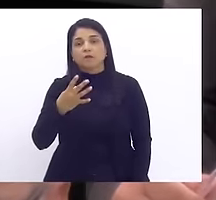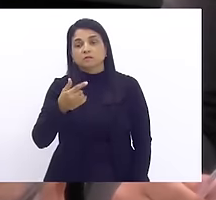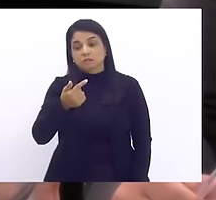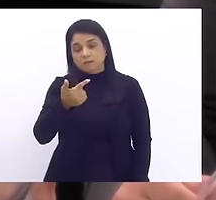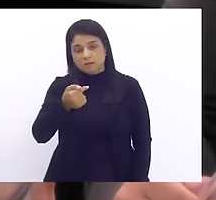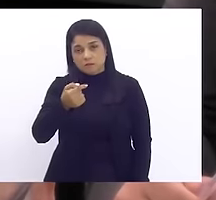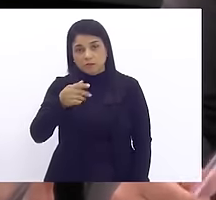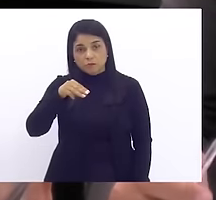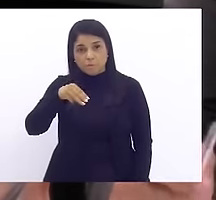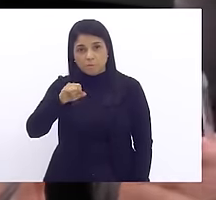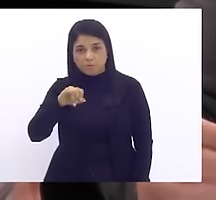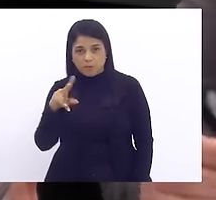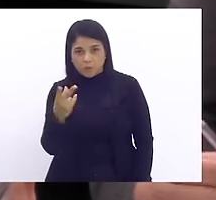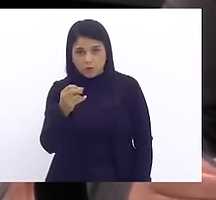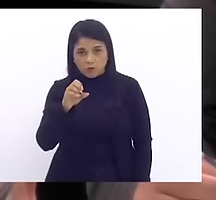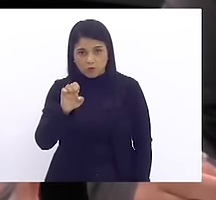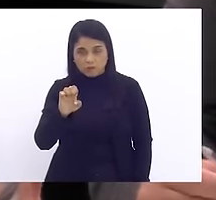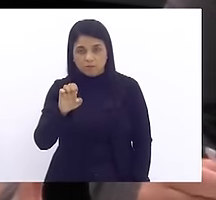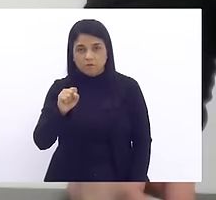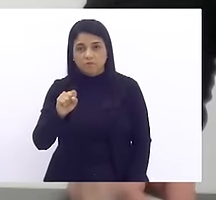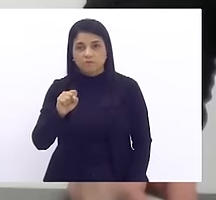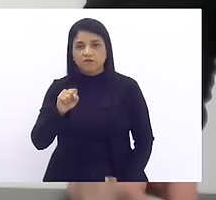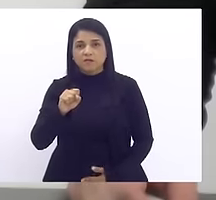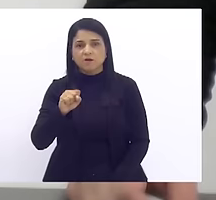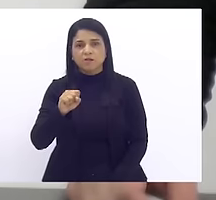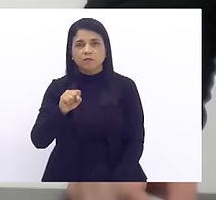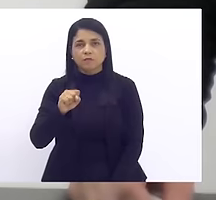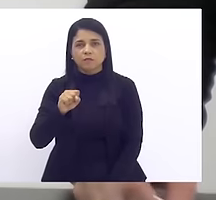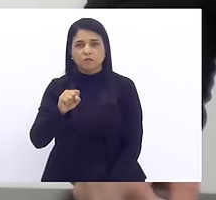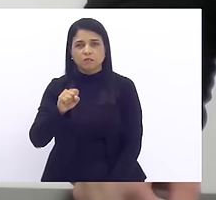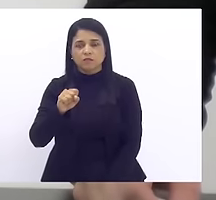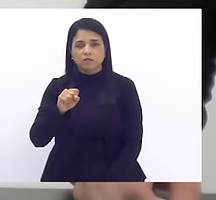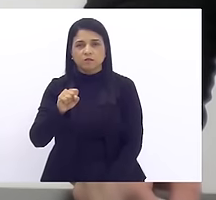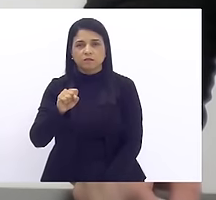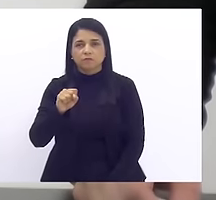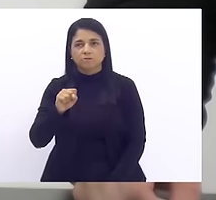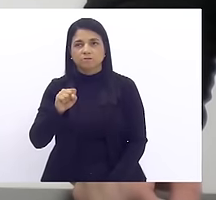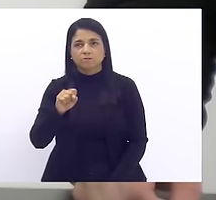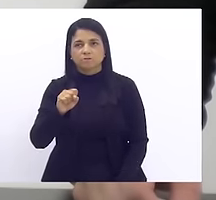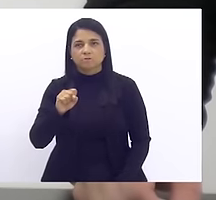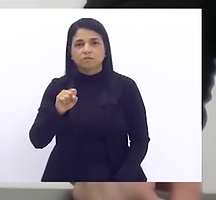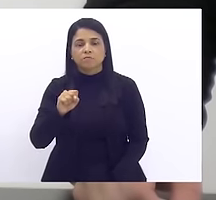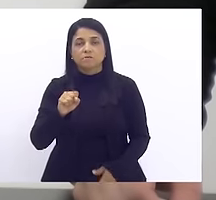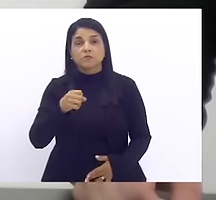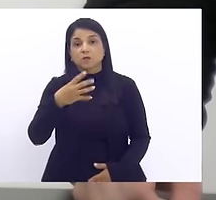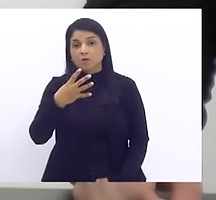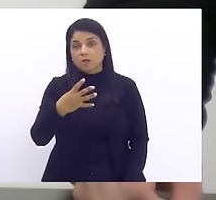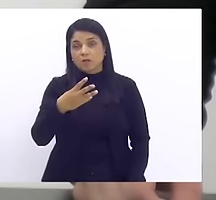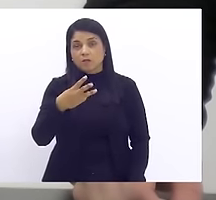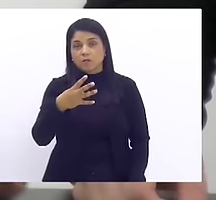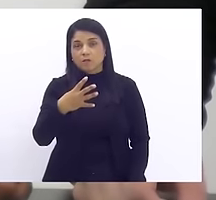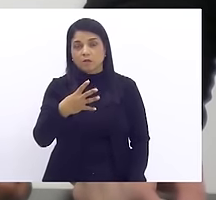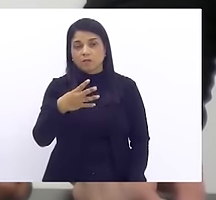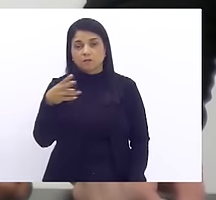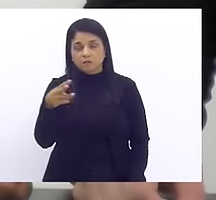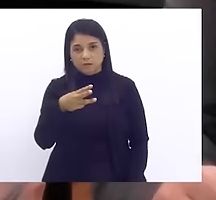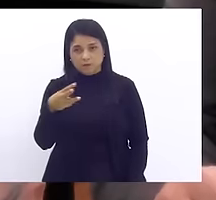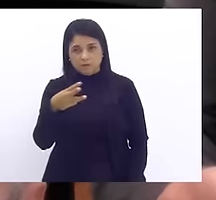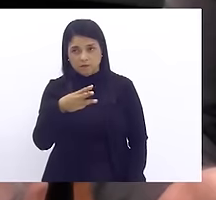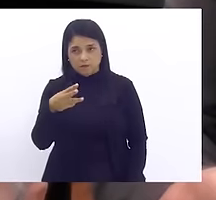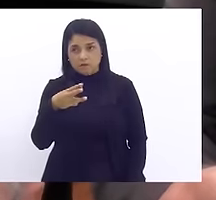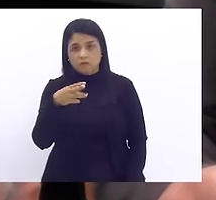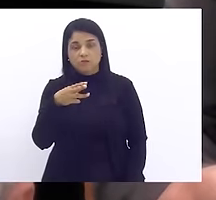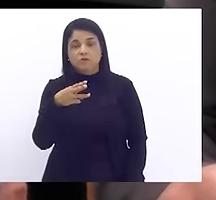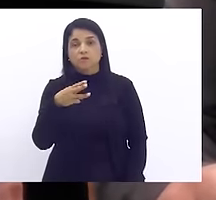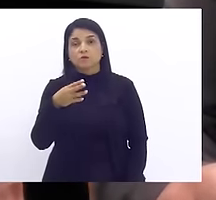ao contrato eu tenho que anotar porque tem a questão da Polêmica dos 43 milhões porque o contrato